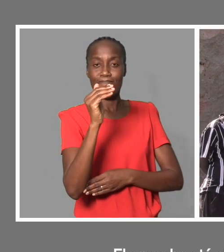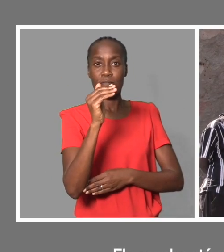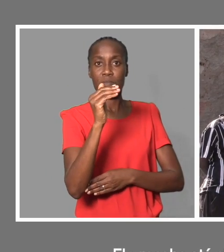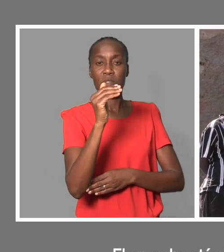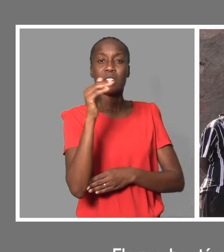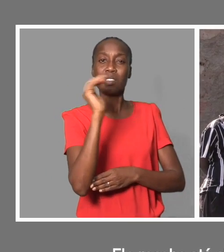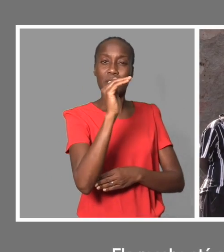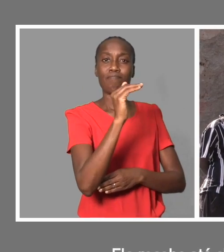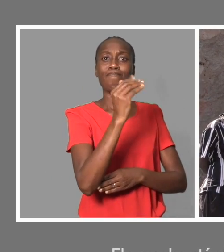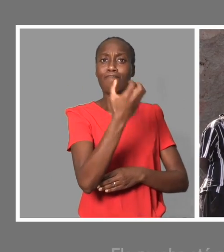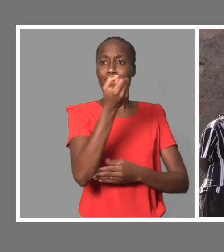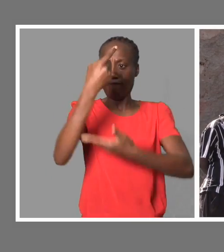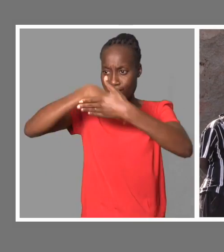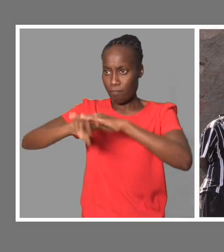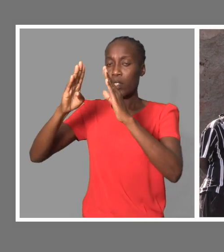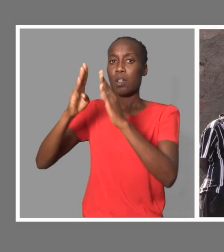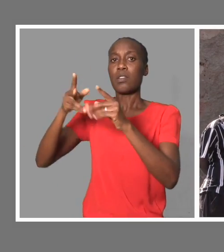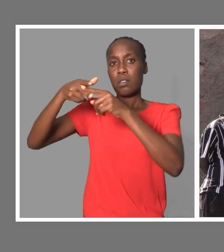para fazer trabalhos fora do bairro.